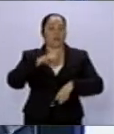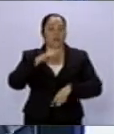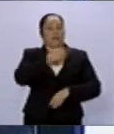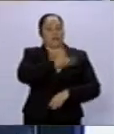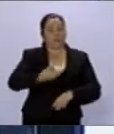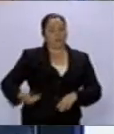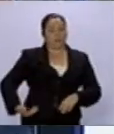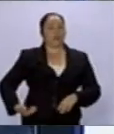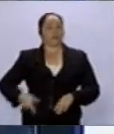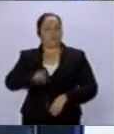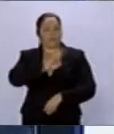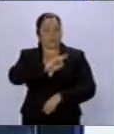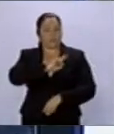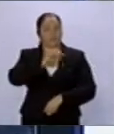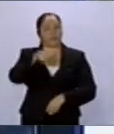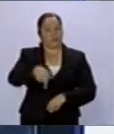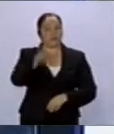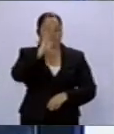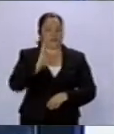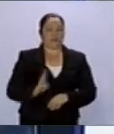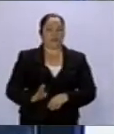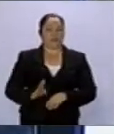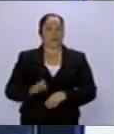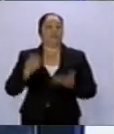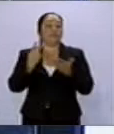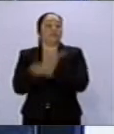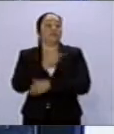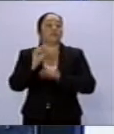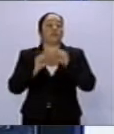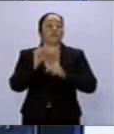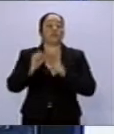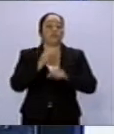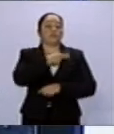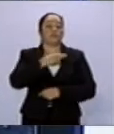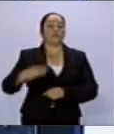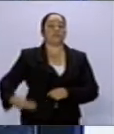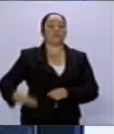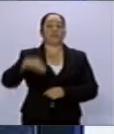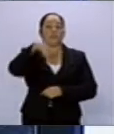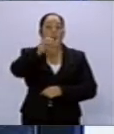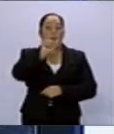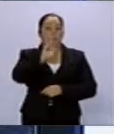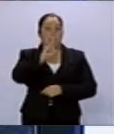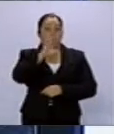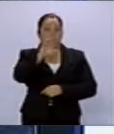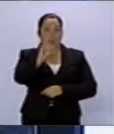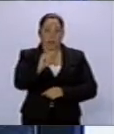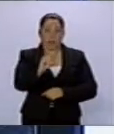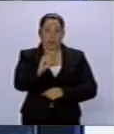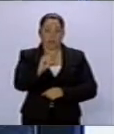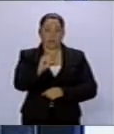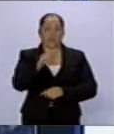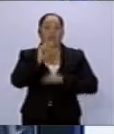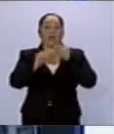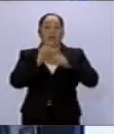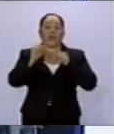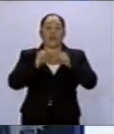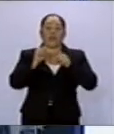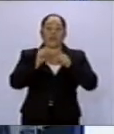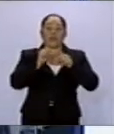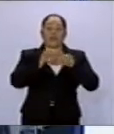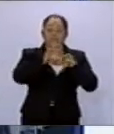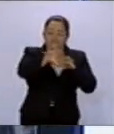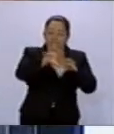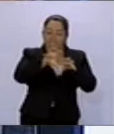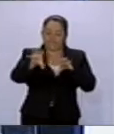estado brasileiro o que tem acontecido o ministro marco Aurélio procurador é um reposicionamento do estado